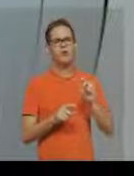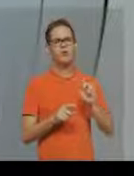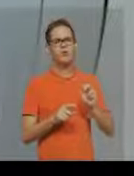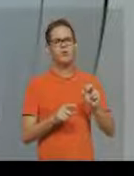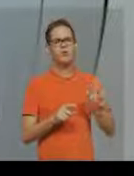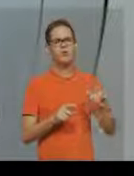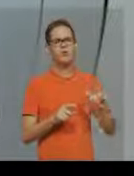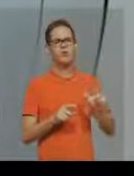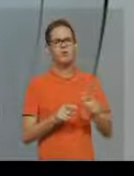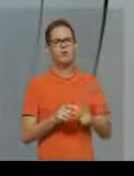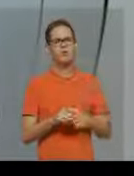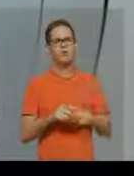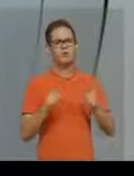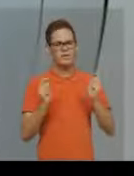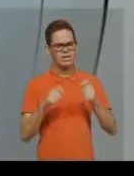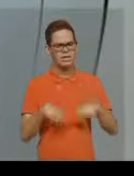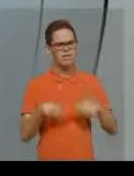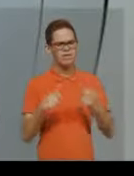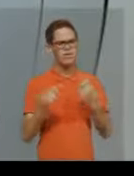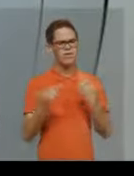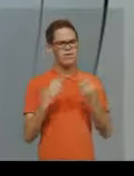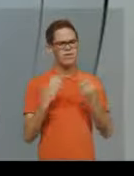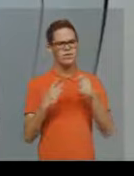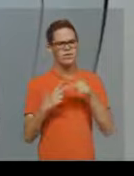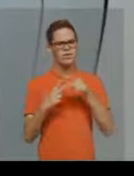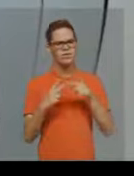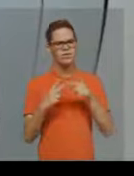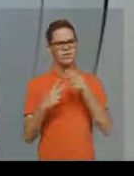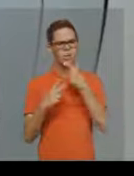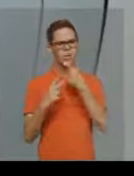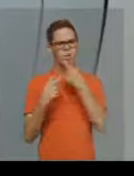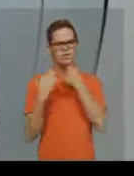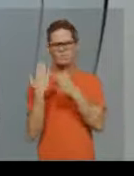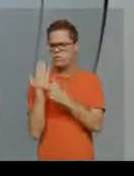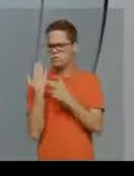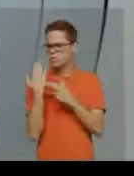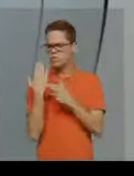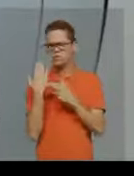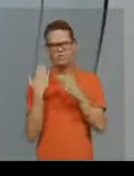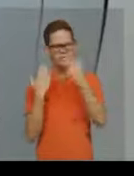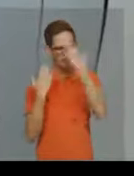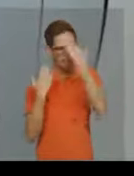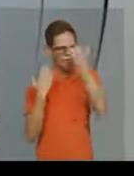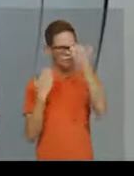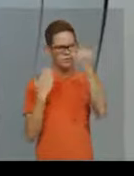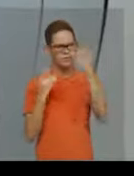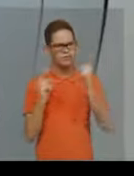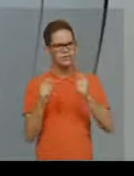dois literatos, né? Dois autores.